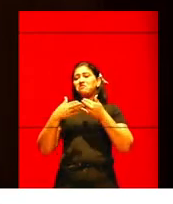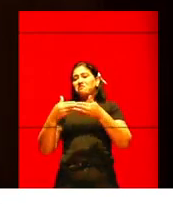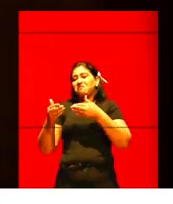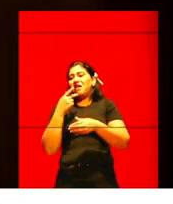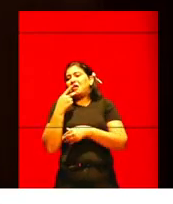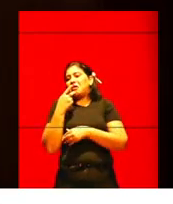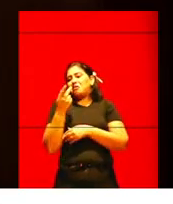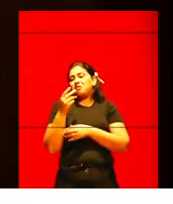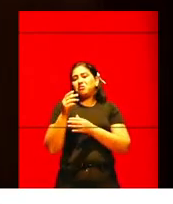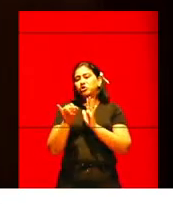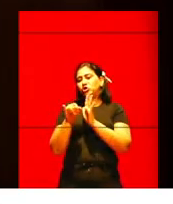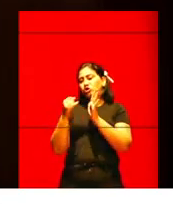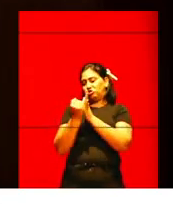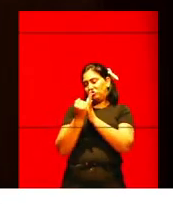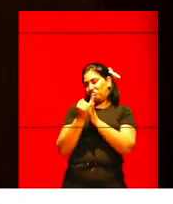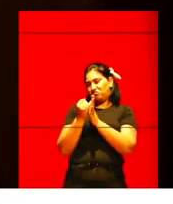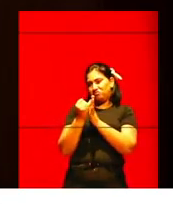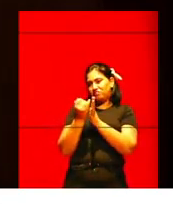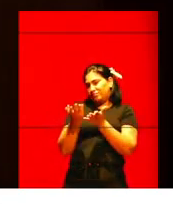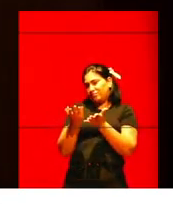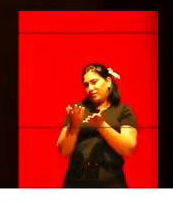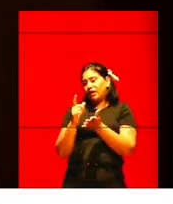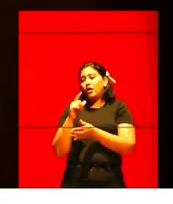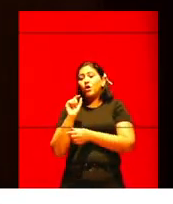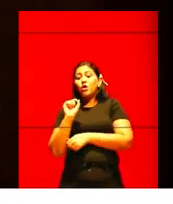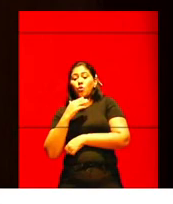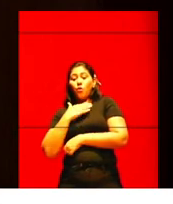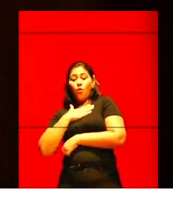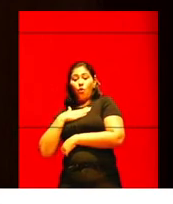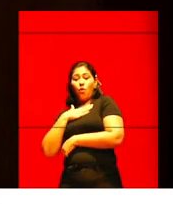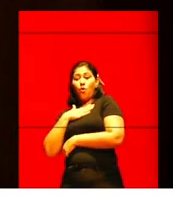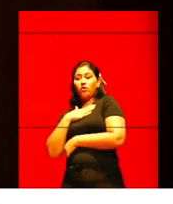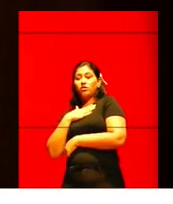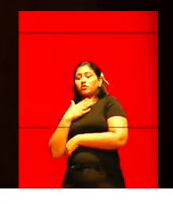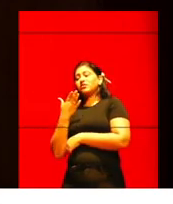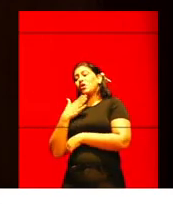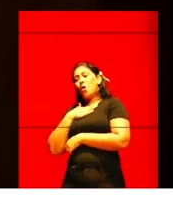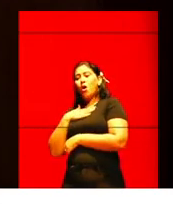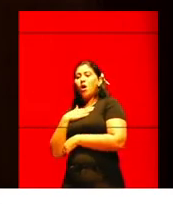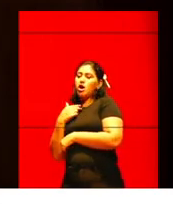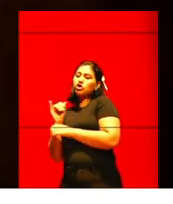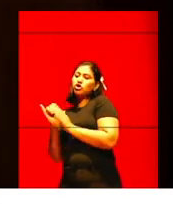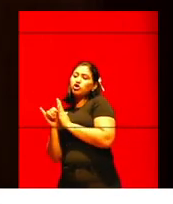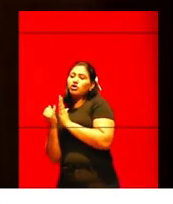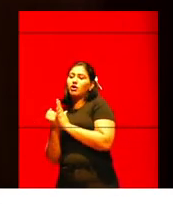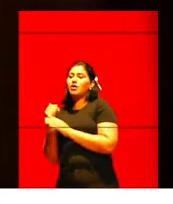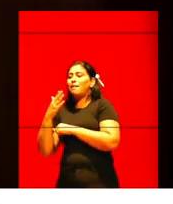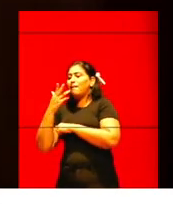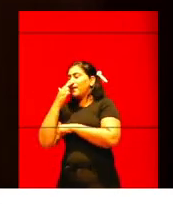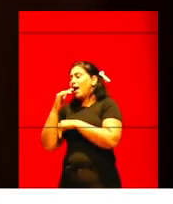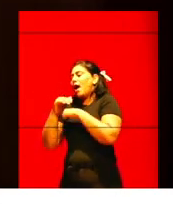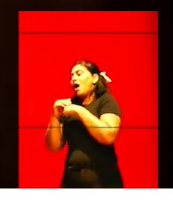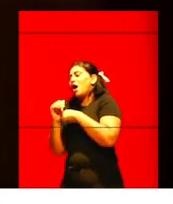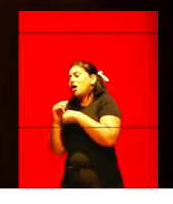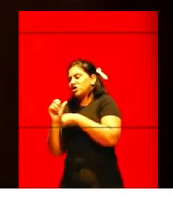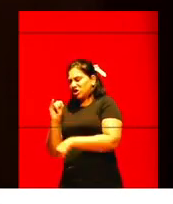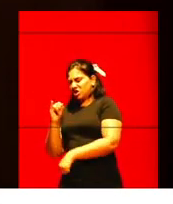momento. Para falar com quem você gosta, você amansa a voz. Quando você está com raiva, você entona a voz, né?